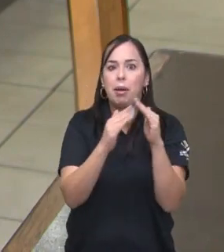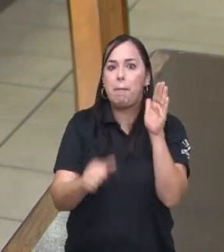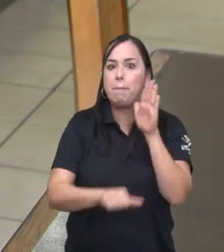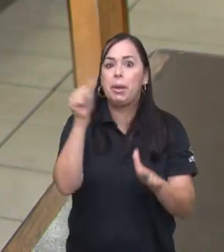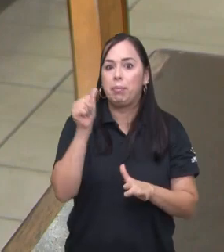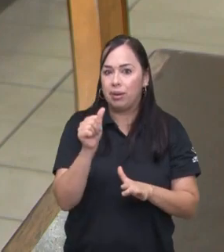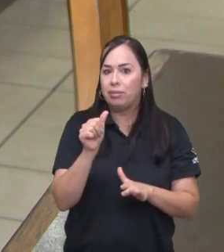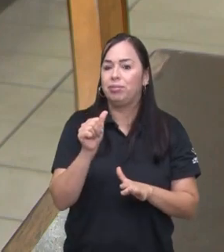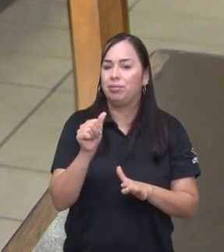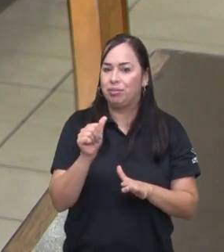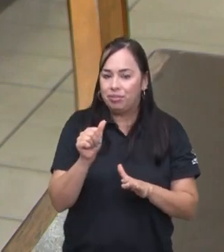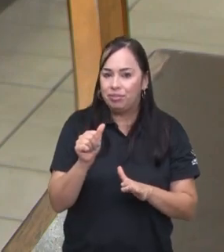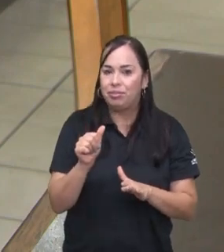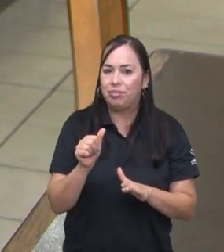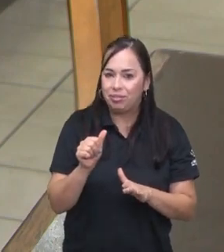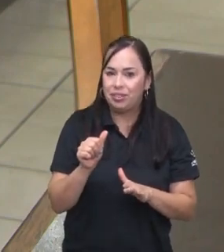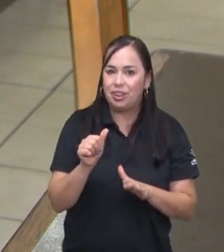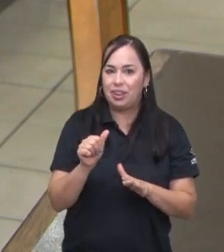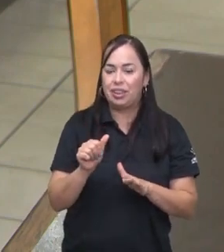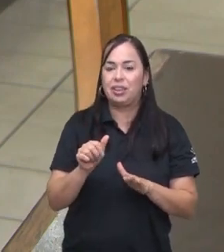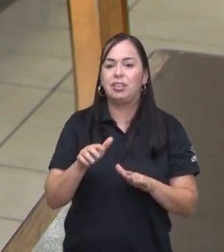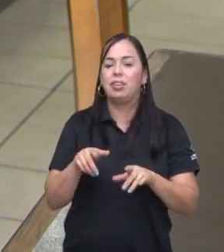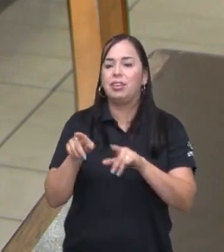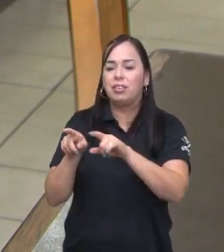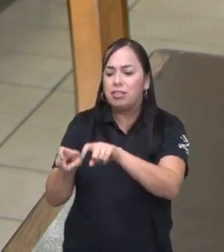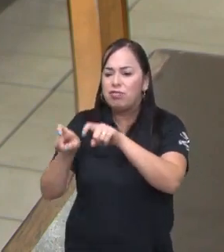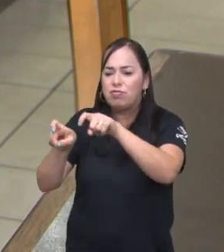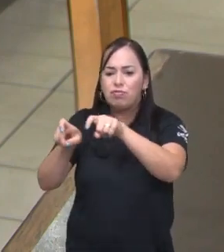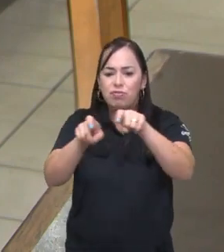Foi os lotes de casa mais antiga daqui.